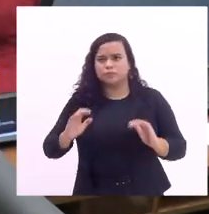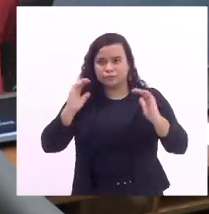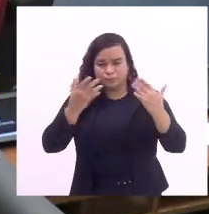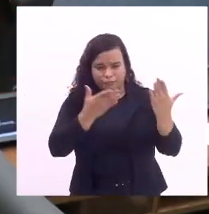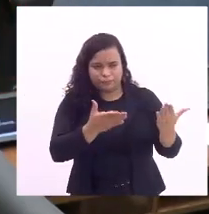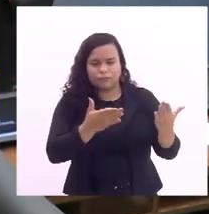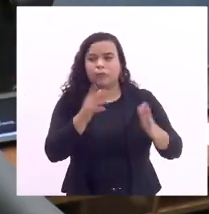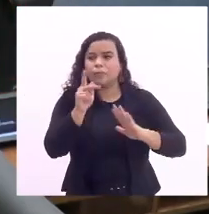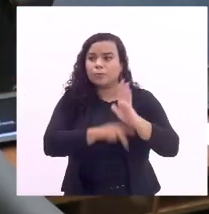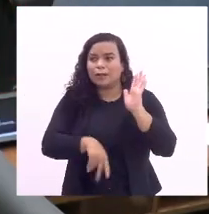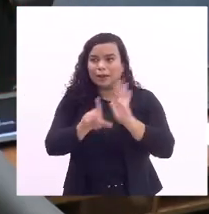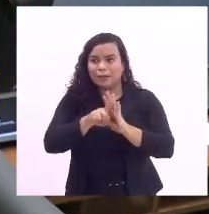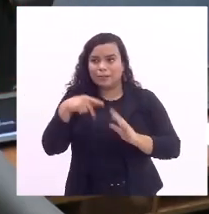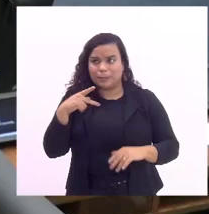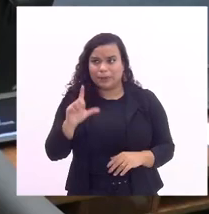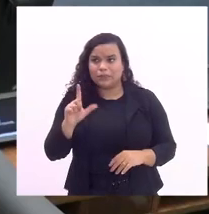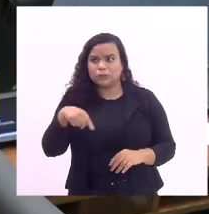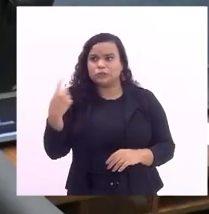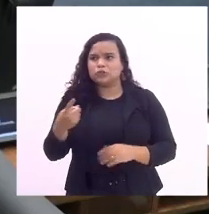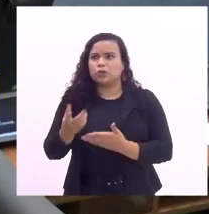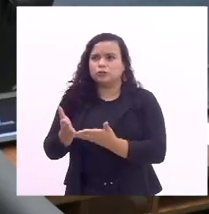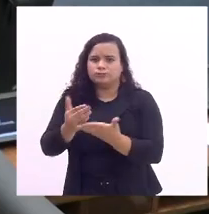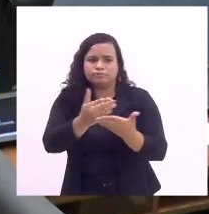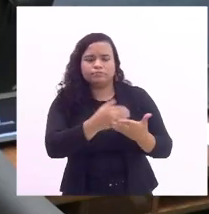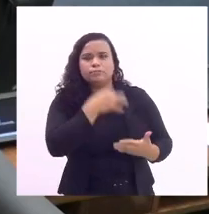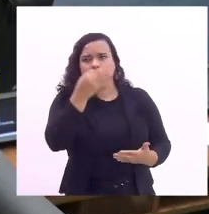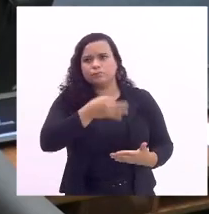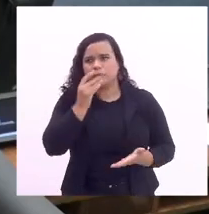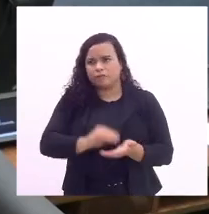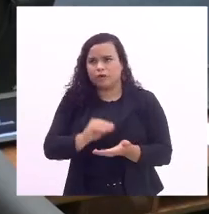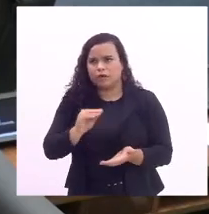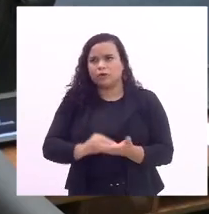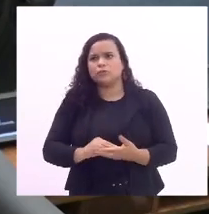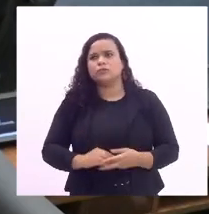de lei que nós vamos ainda colher os pareceres,